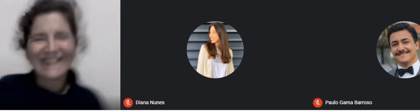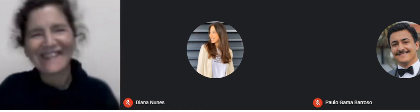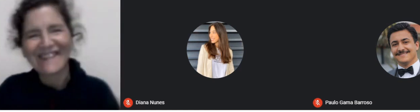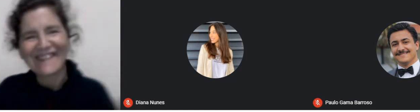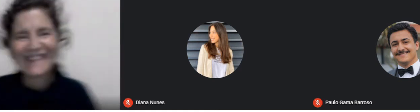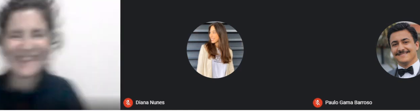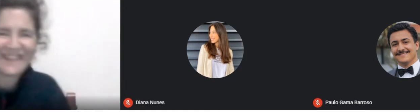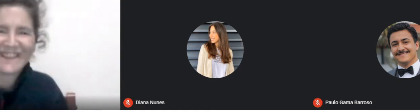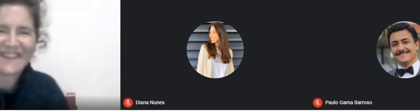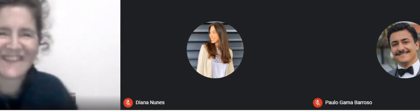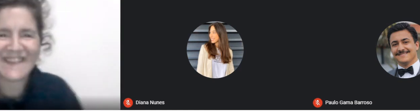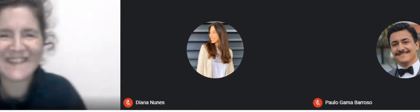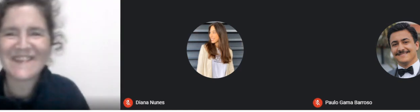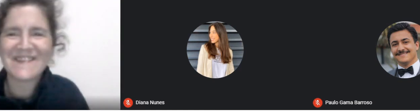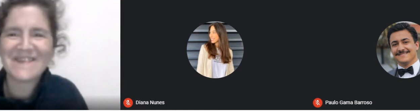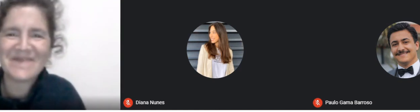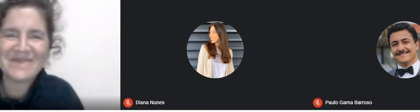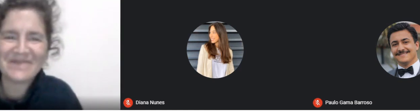surdez.